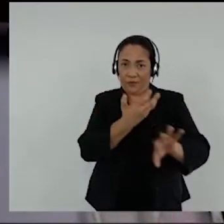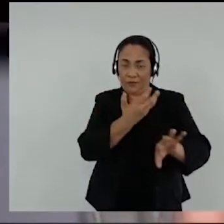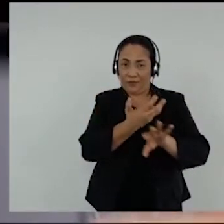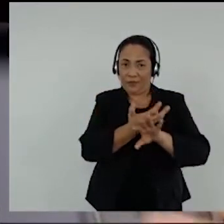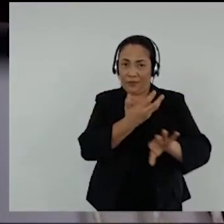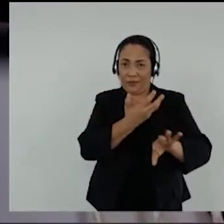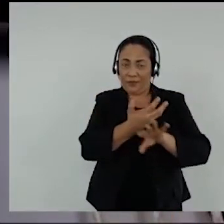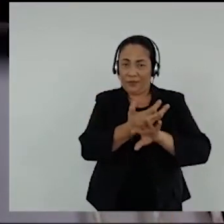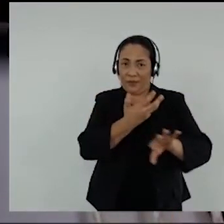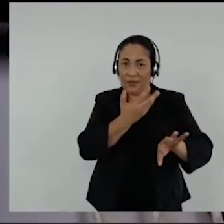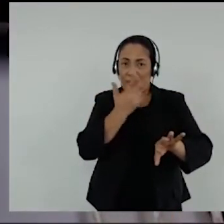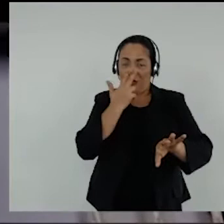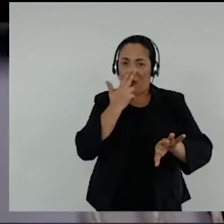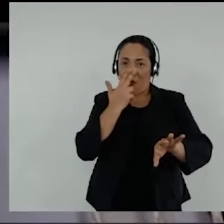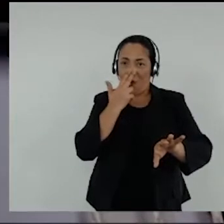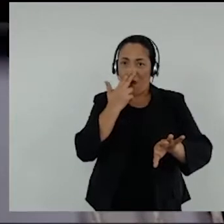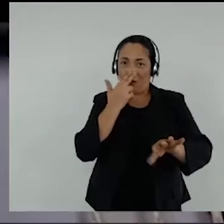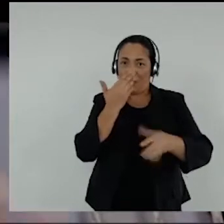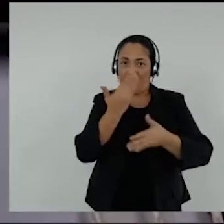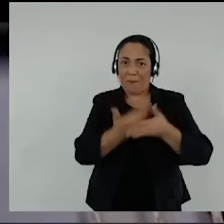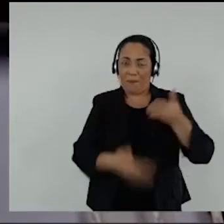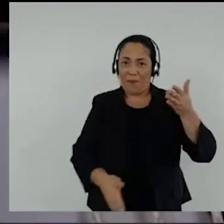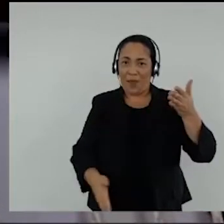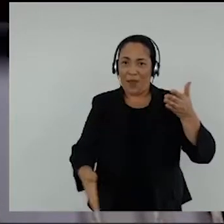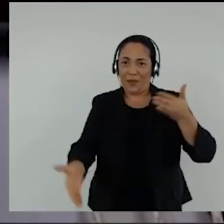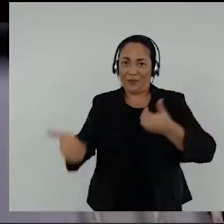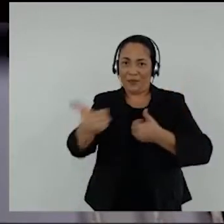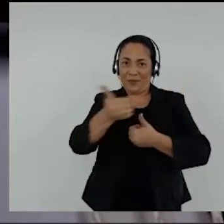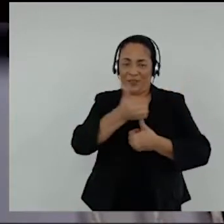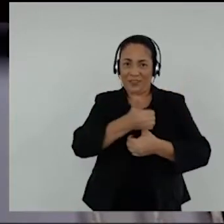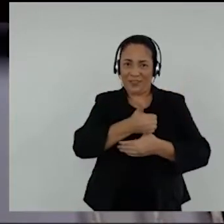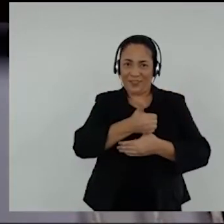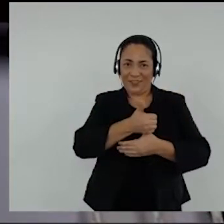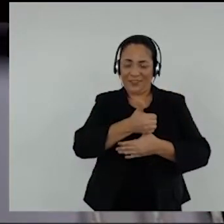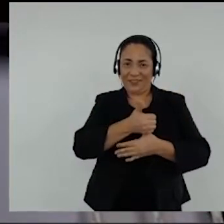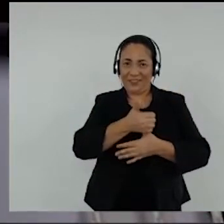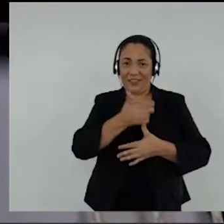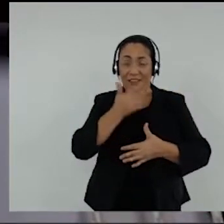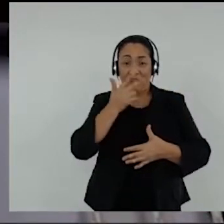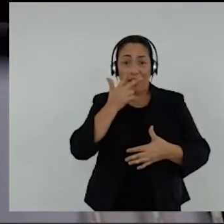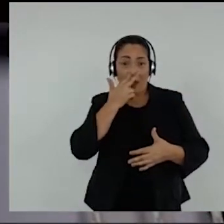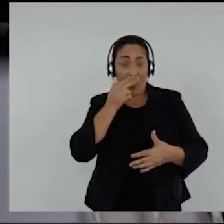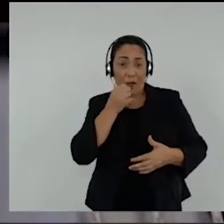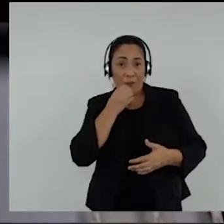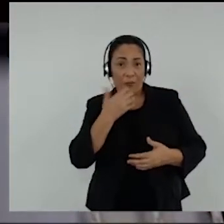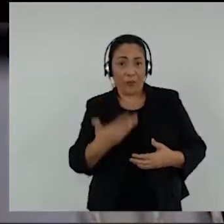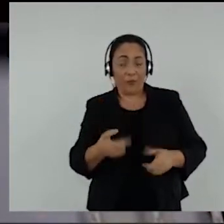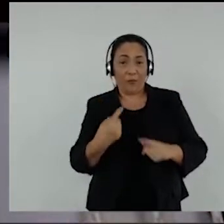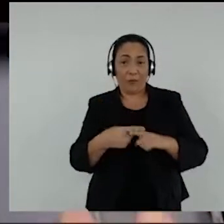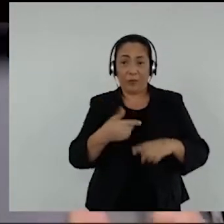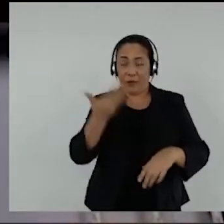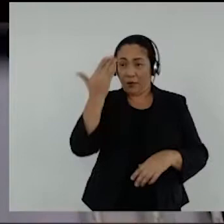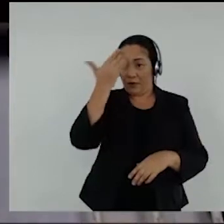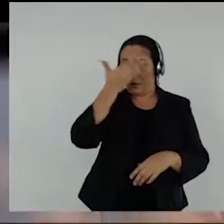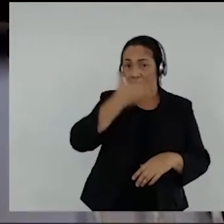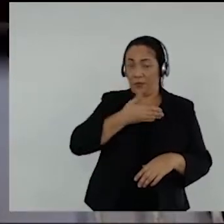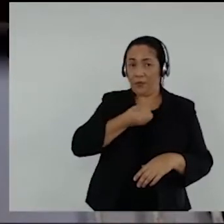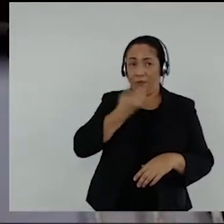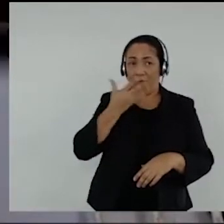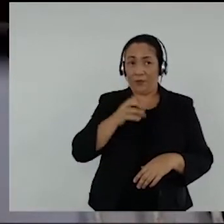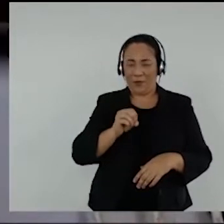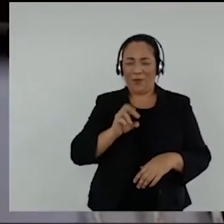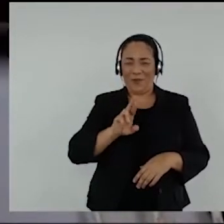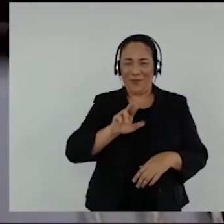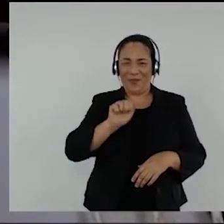um desprestígio da prova oral, o que, a meu ver, é muito bom. O que, a meu ver, é muito bom. Né? Porque a prova oral é uma prova, data máxima venda, de